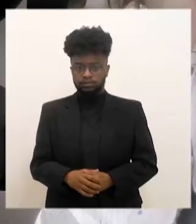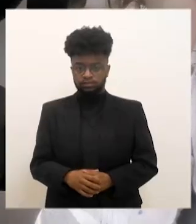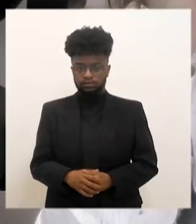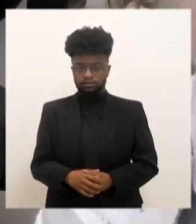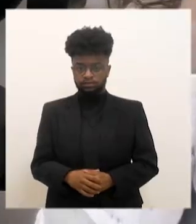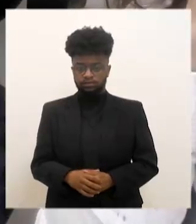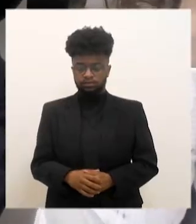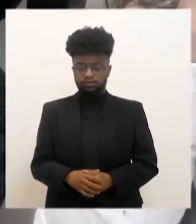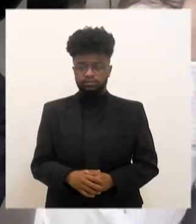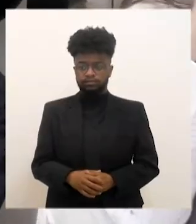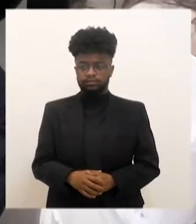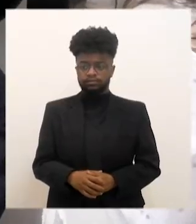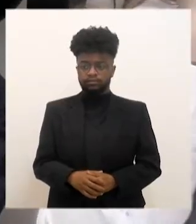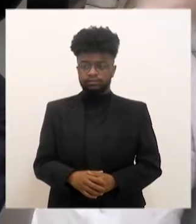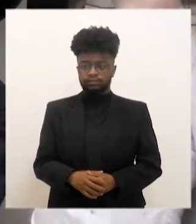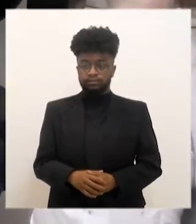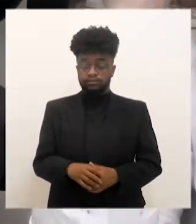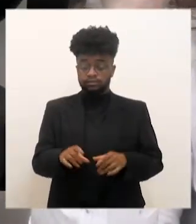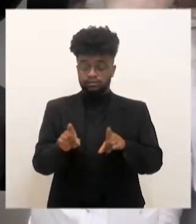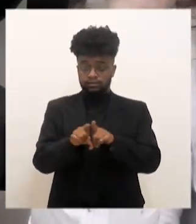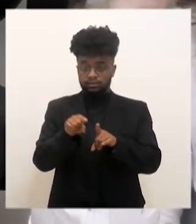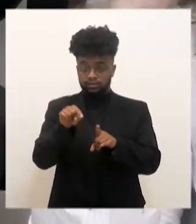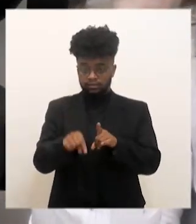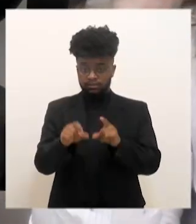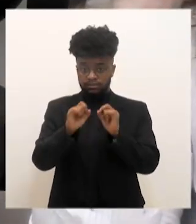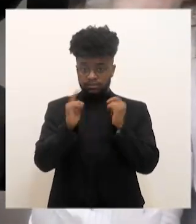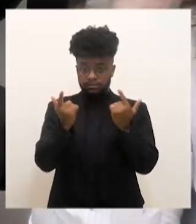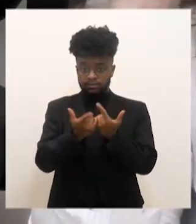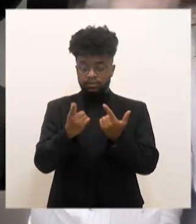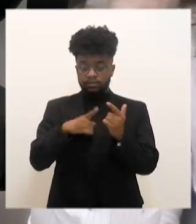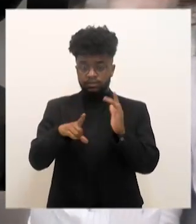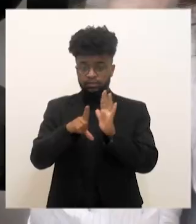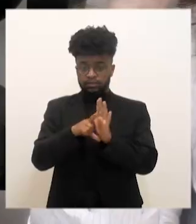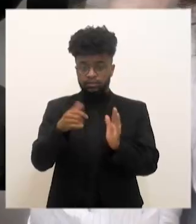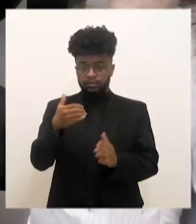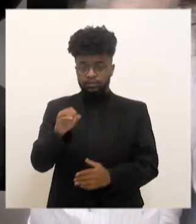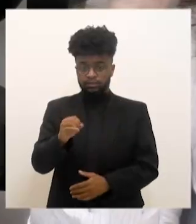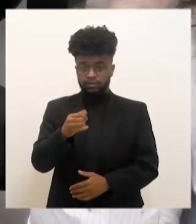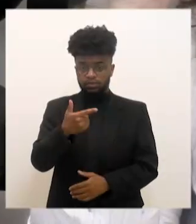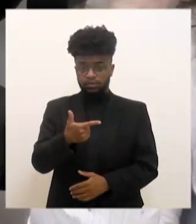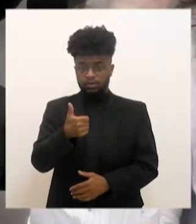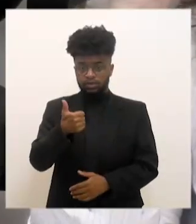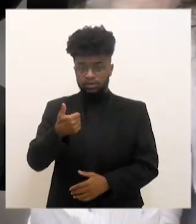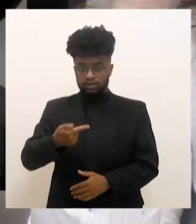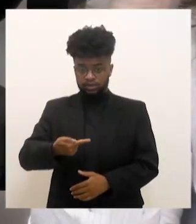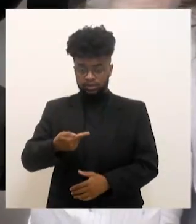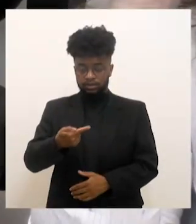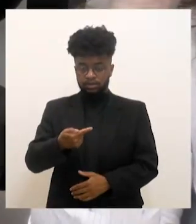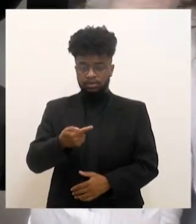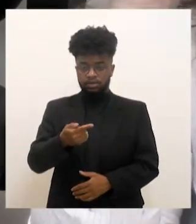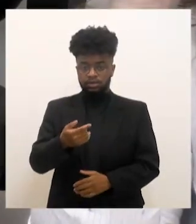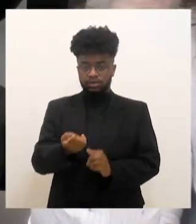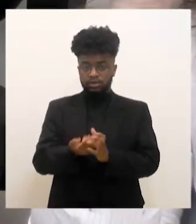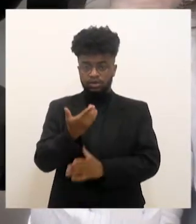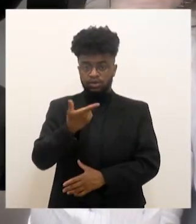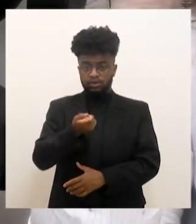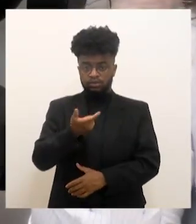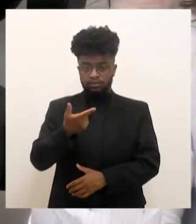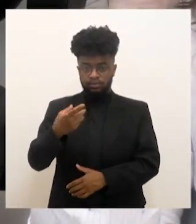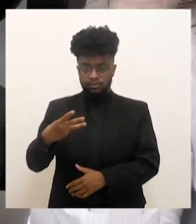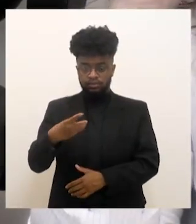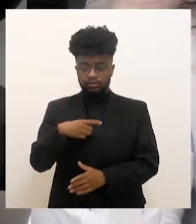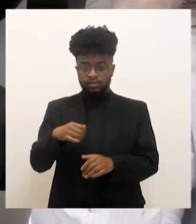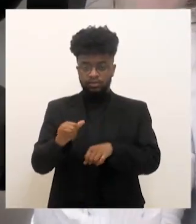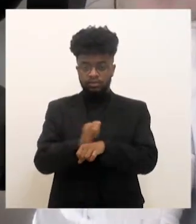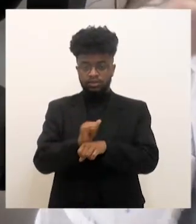E, ademais, tem na casa a Lei 10.217, de 2023, que estabelece medidas de